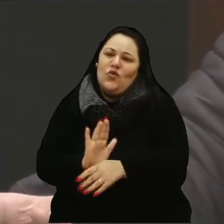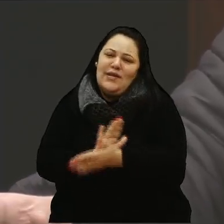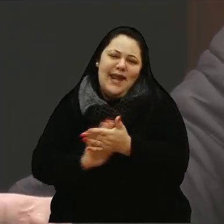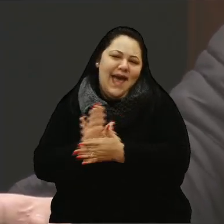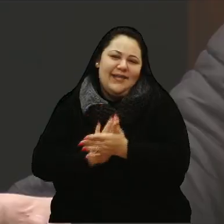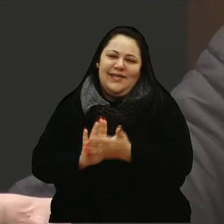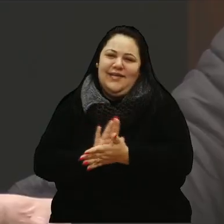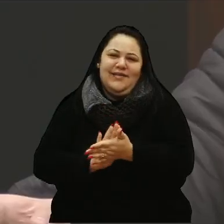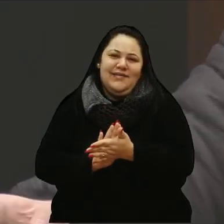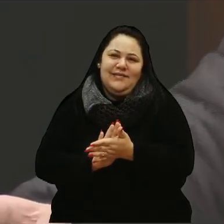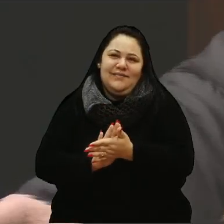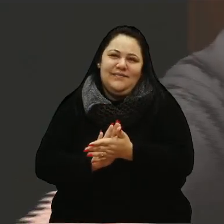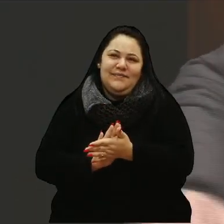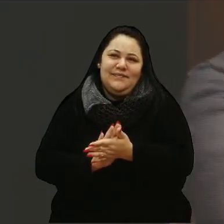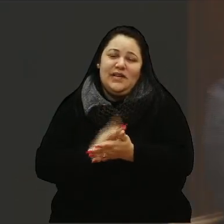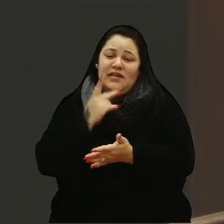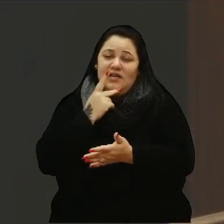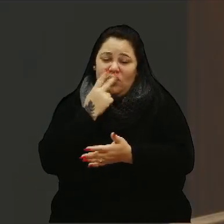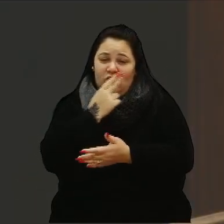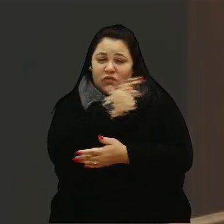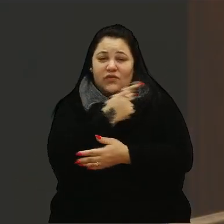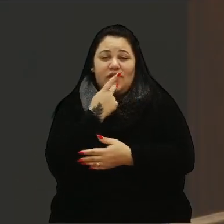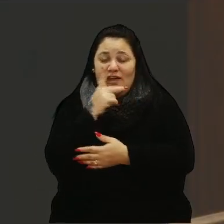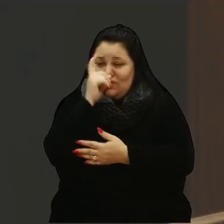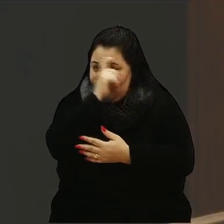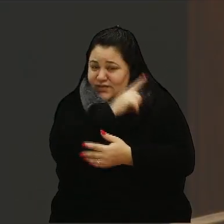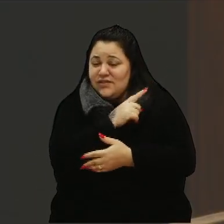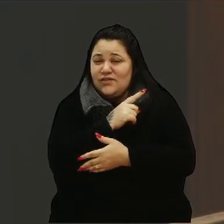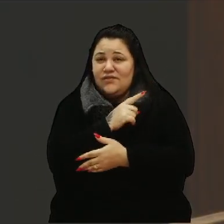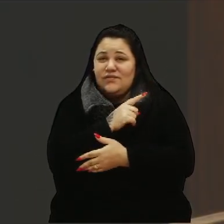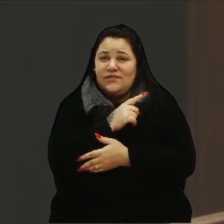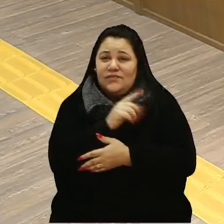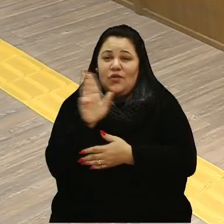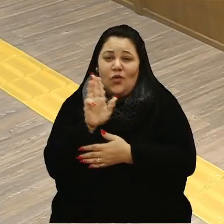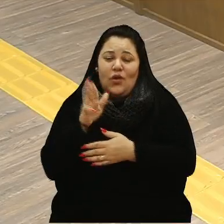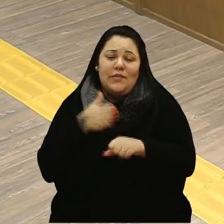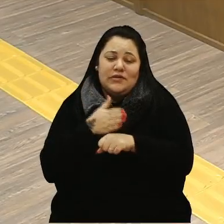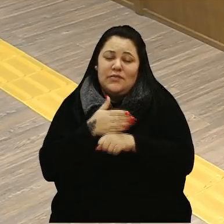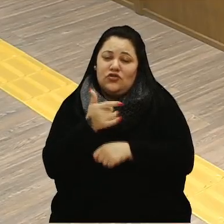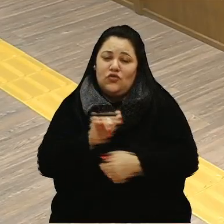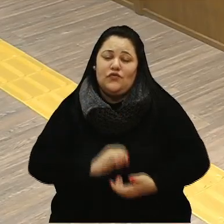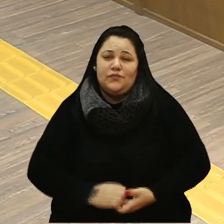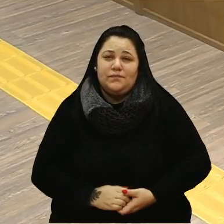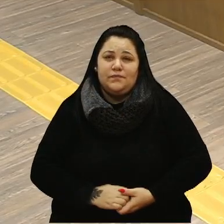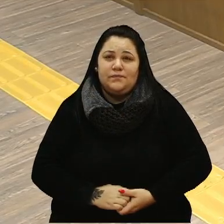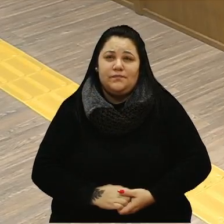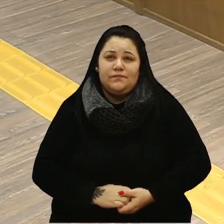federal derretendo, e o senhor muito bem pontuou. Vai ser difícil a reeleição. Era isso, muito obrigado. Com a palavra...